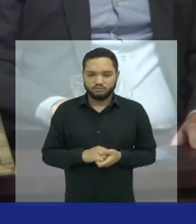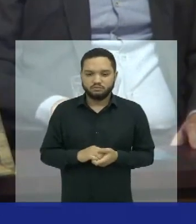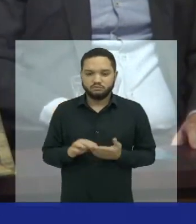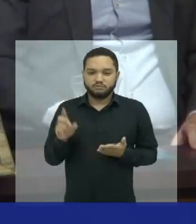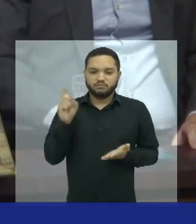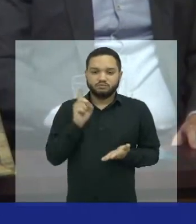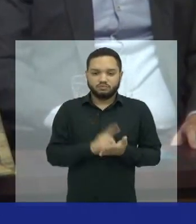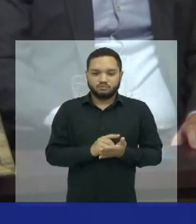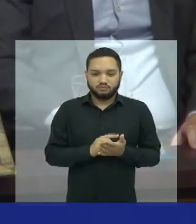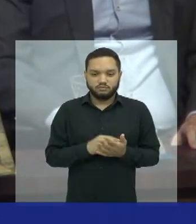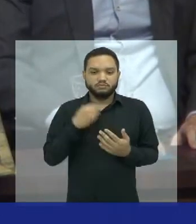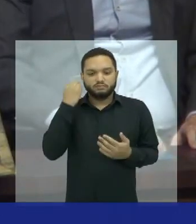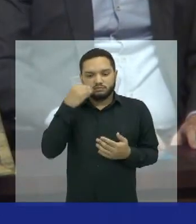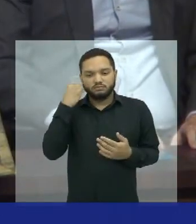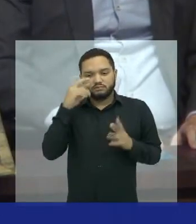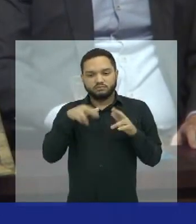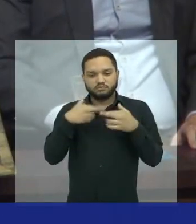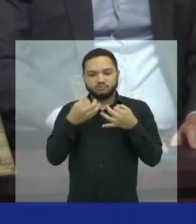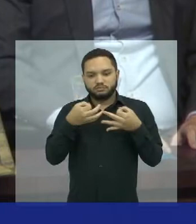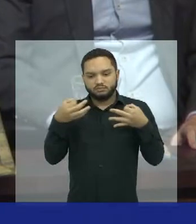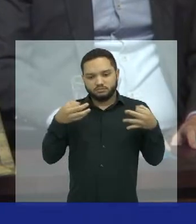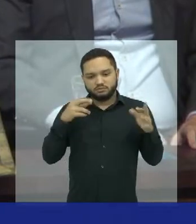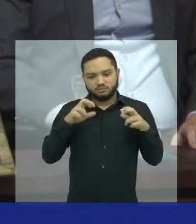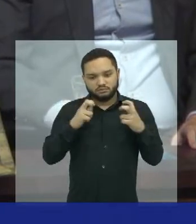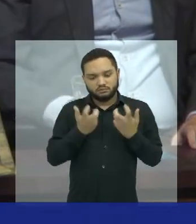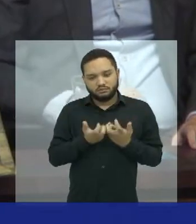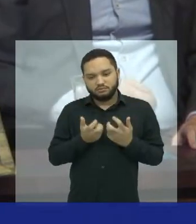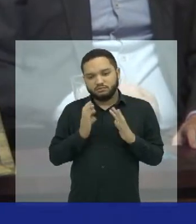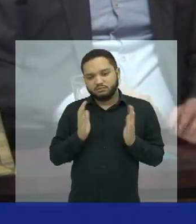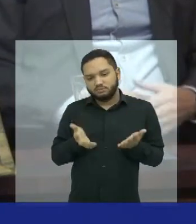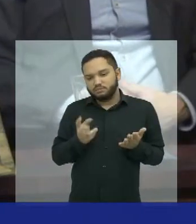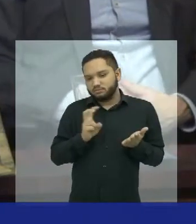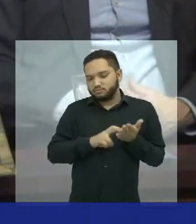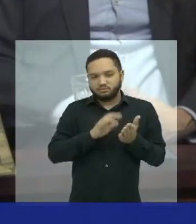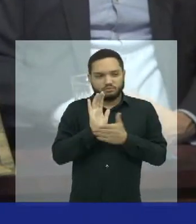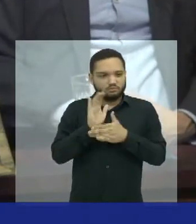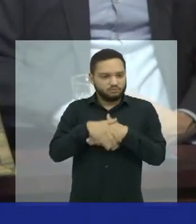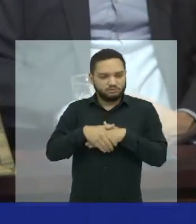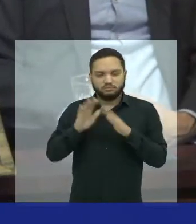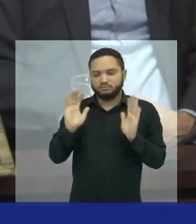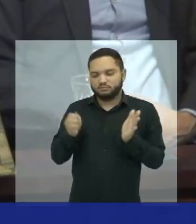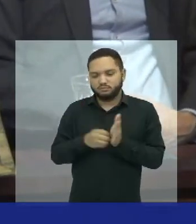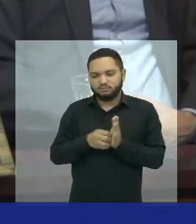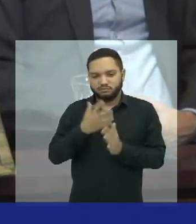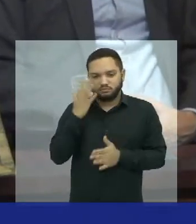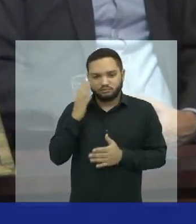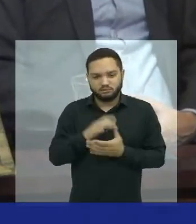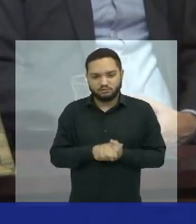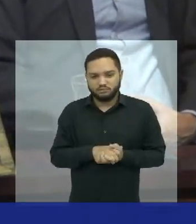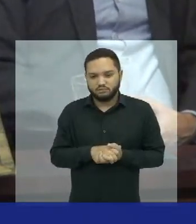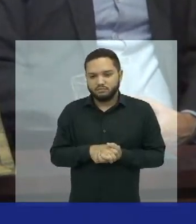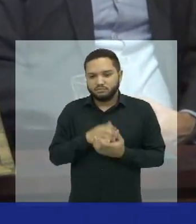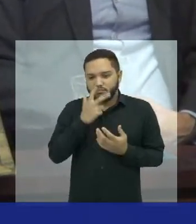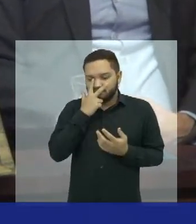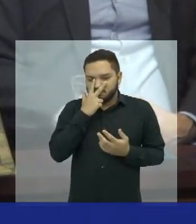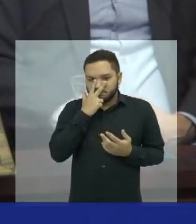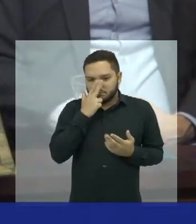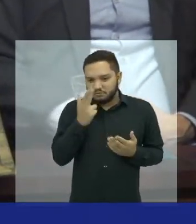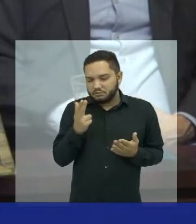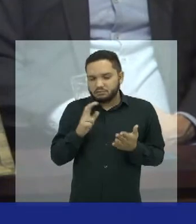as experiências de audiências públicas aqui na Câmara elas já foram feitas nos vários turnos, e não se encontra um turno que